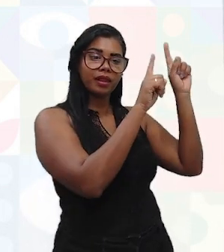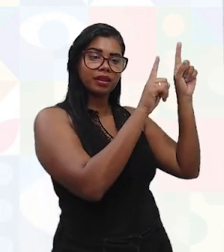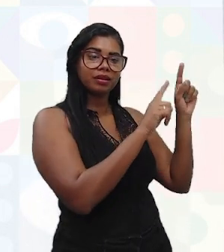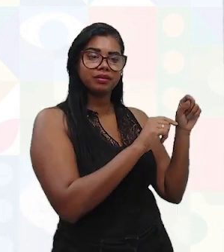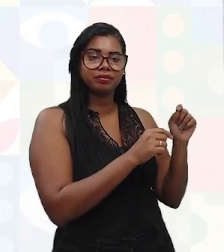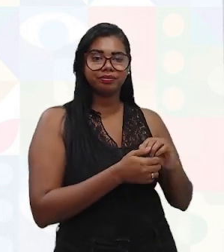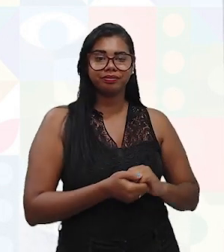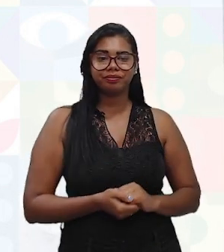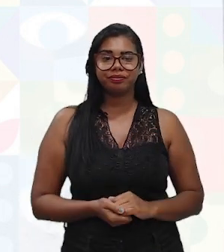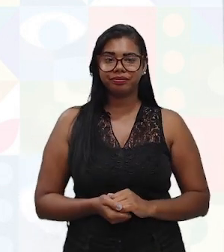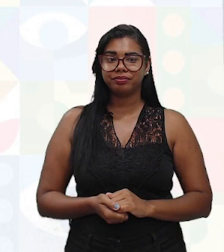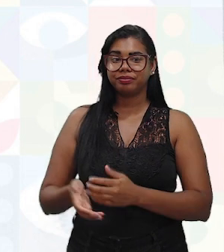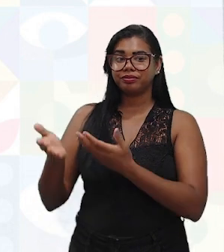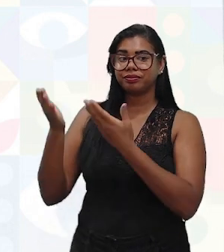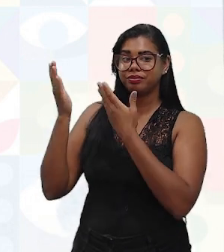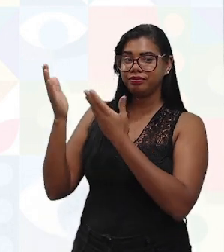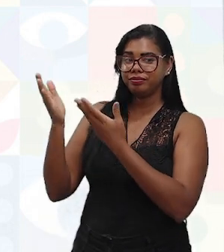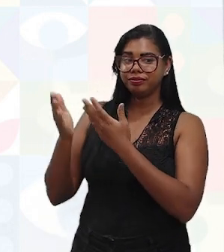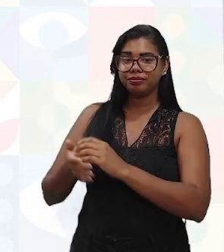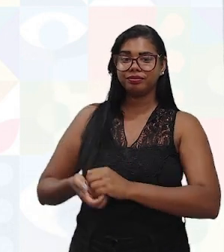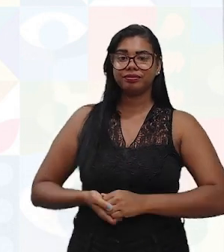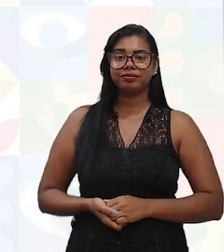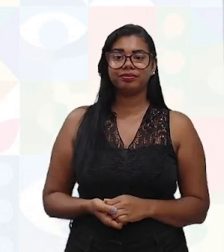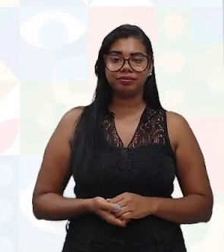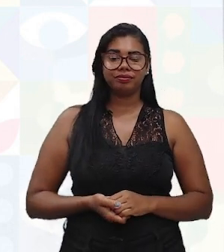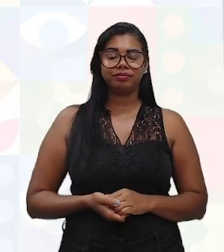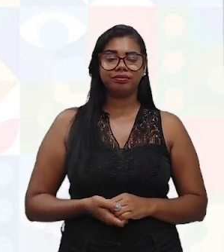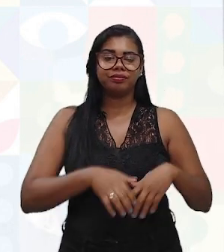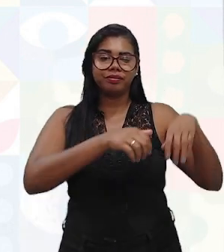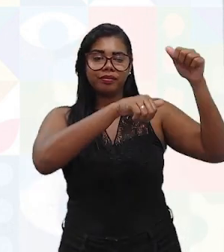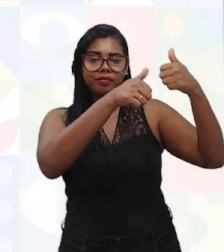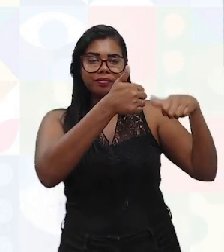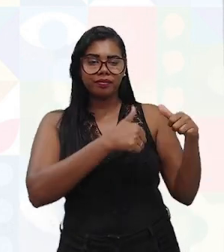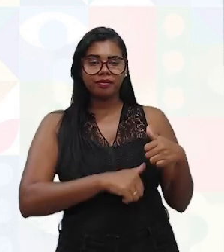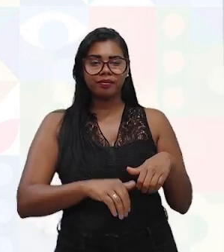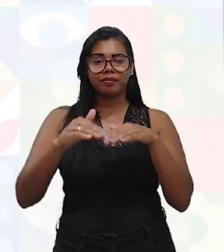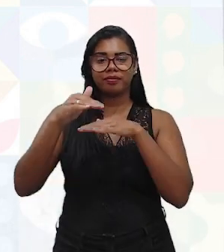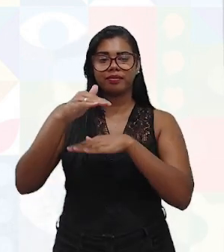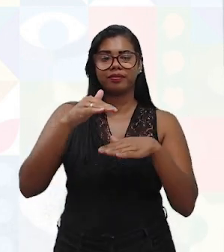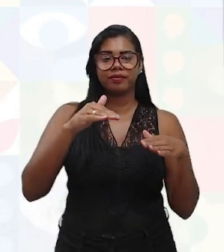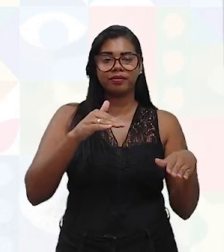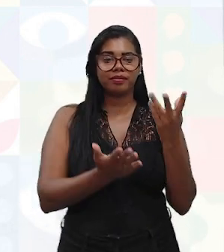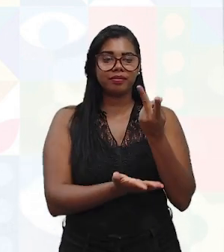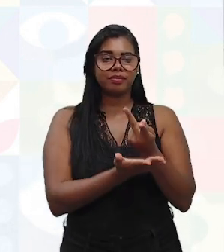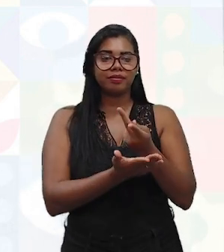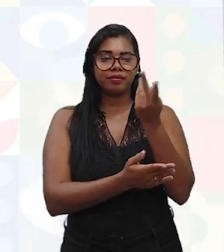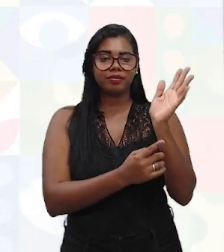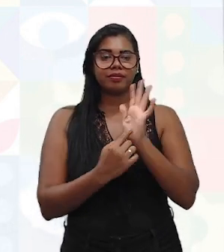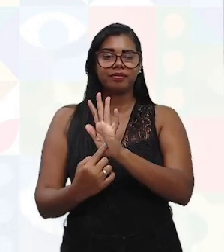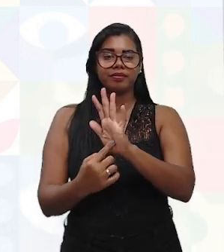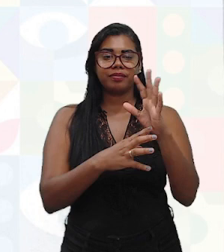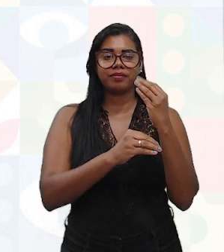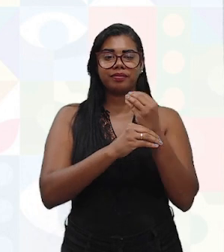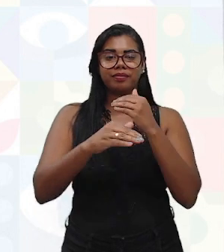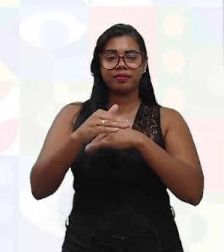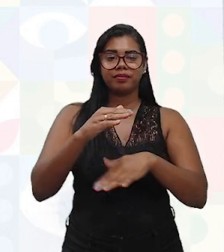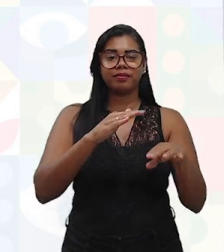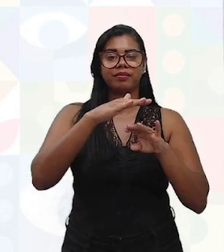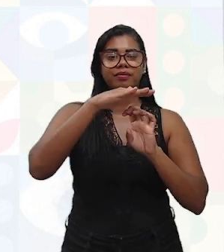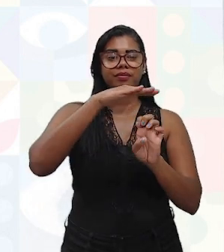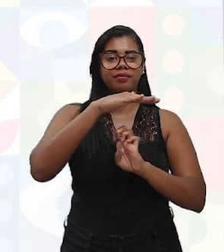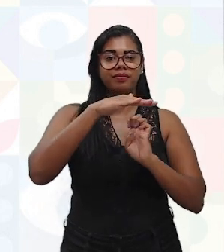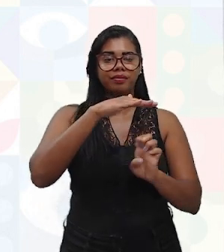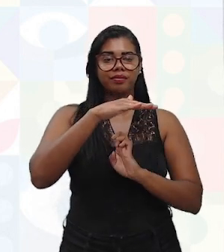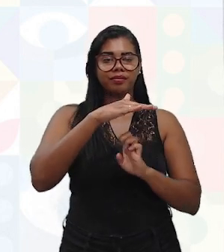A análise do dimensionamento e dos níveis de recomposição dos estoques é crucial para a gestão eficiente do estoque de uma empresa,